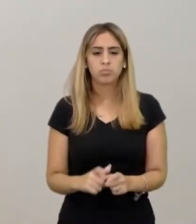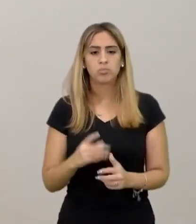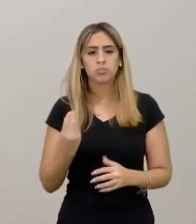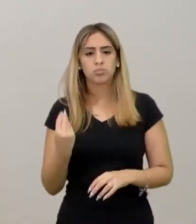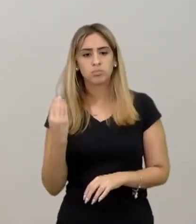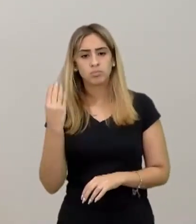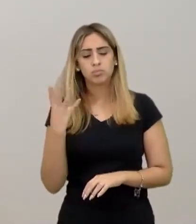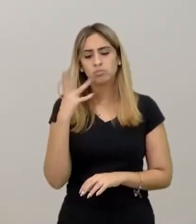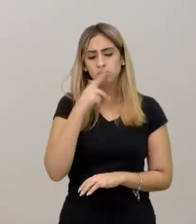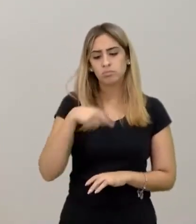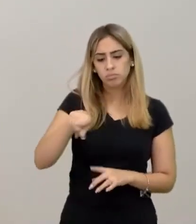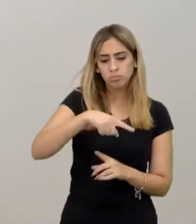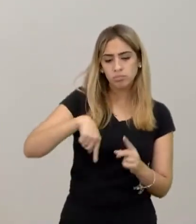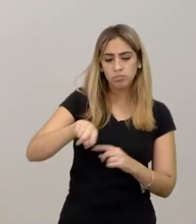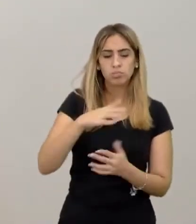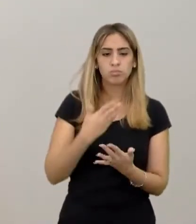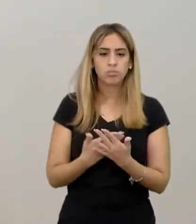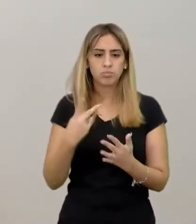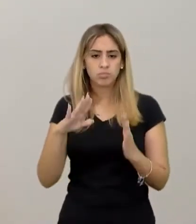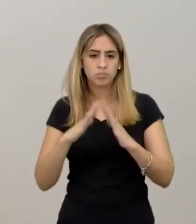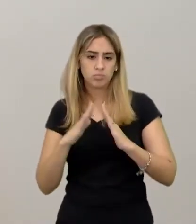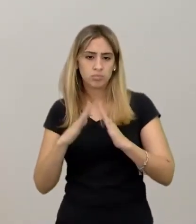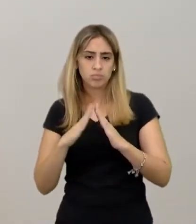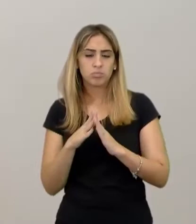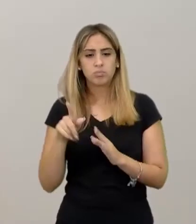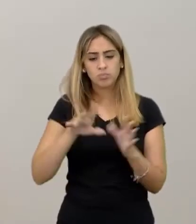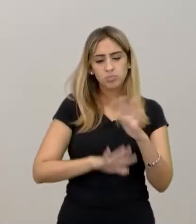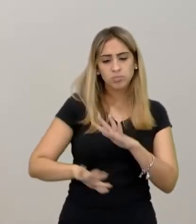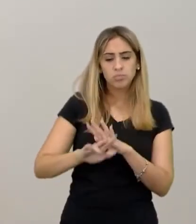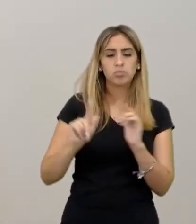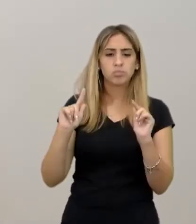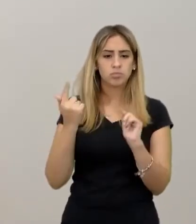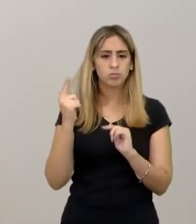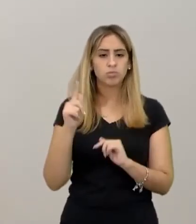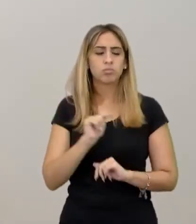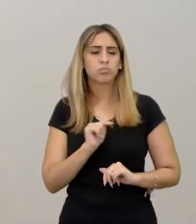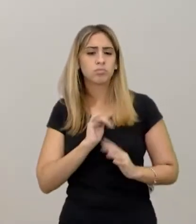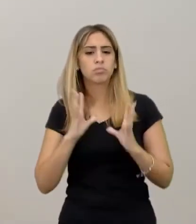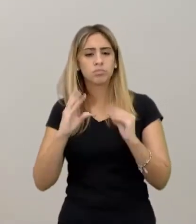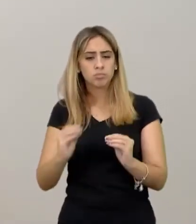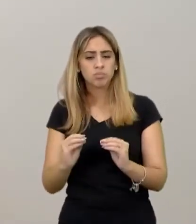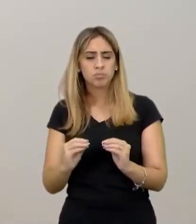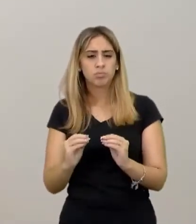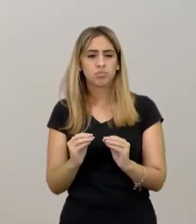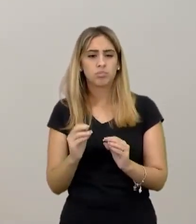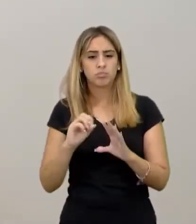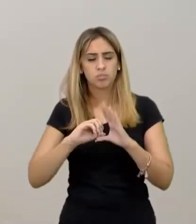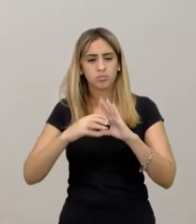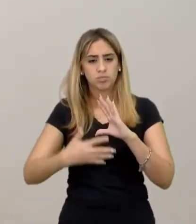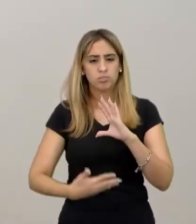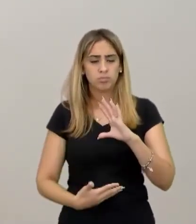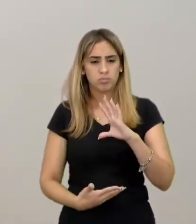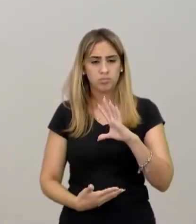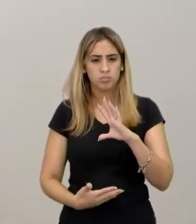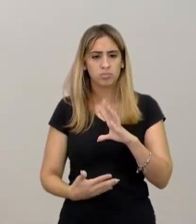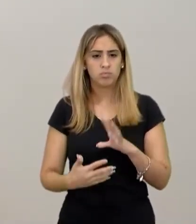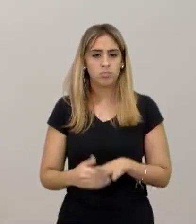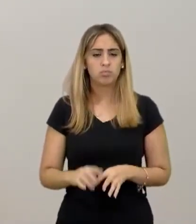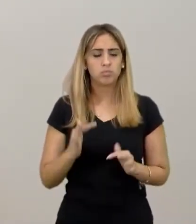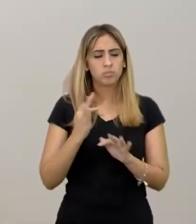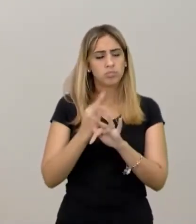o entorno ali da sua escola, da sua casa. Esse espaço geográfico, ele tem características, né, do clima, ela tem